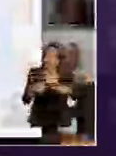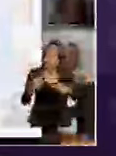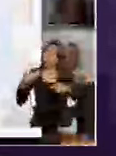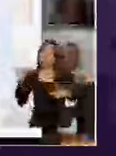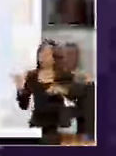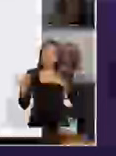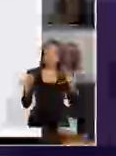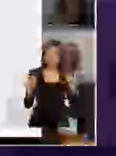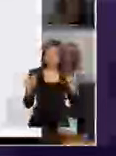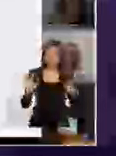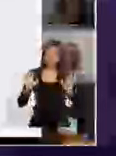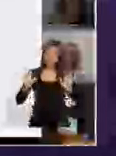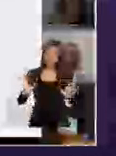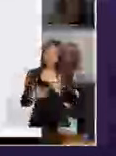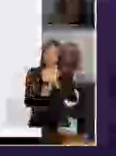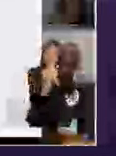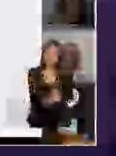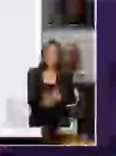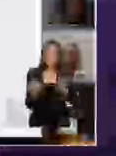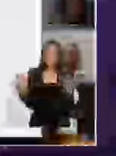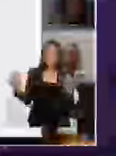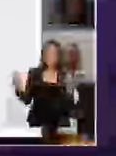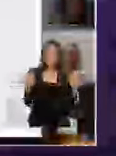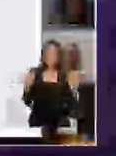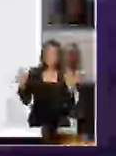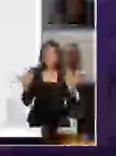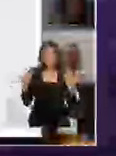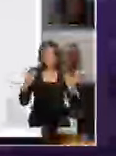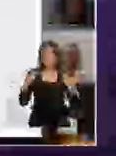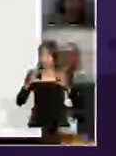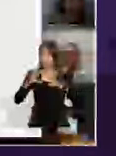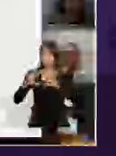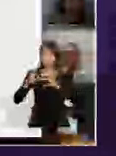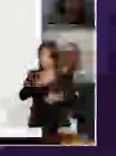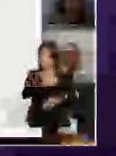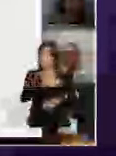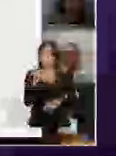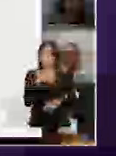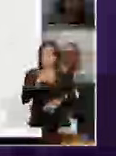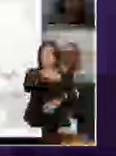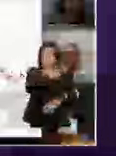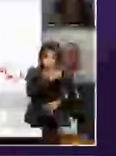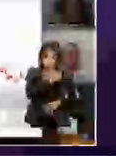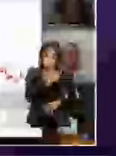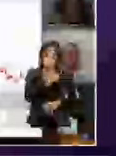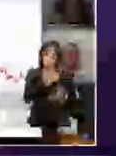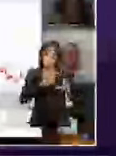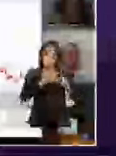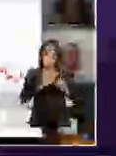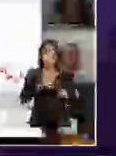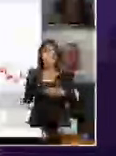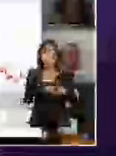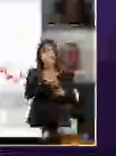em adultos. Basta dizer que, comparando-se todos os óbitos por idade e o de 5 a 11 anos, quando a